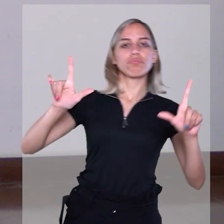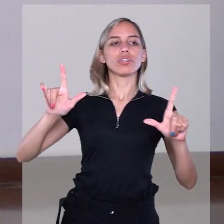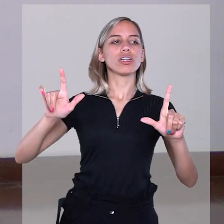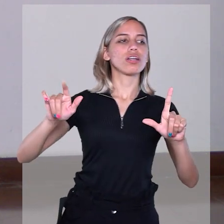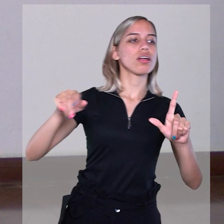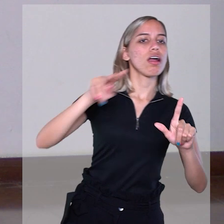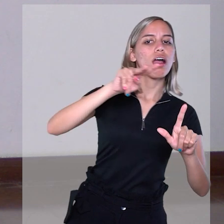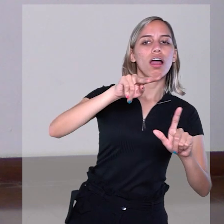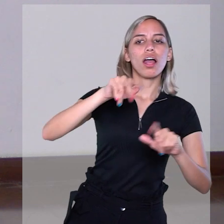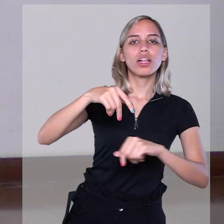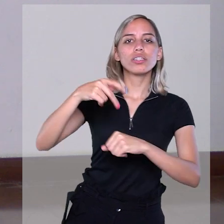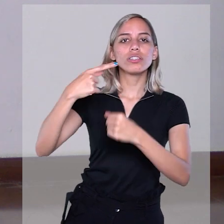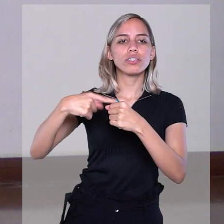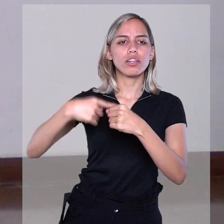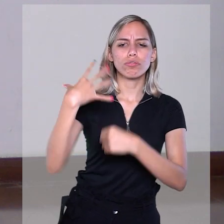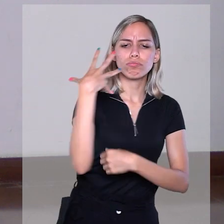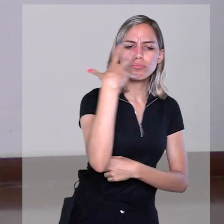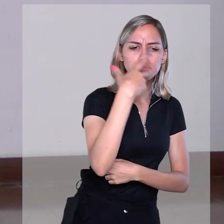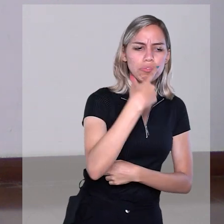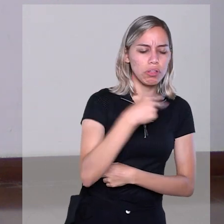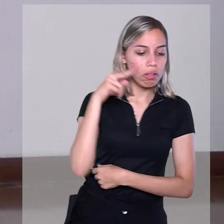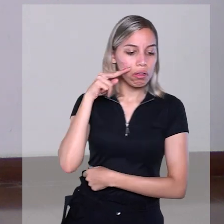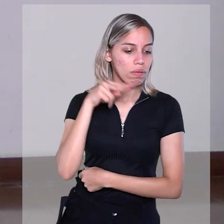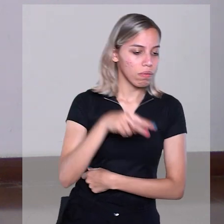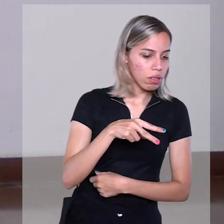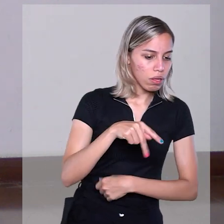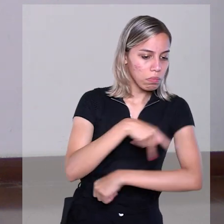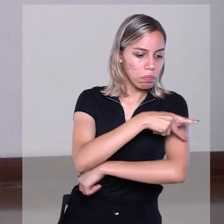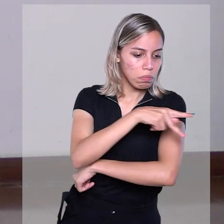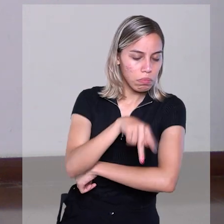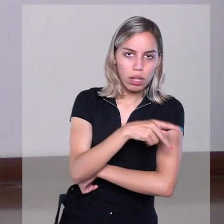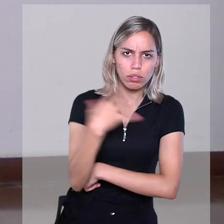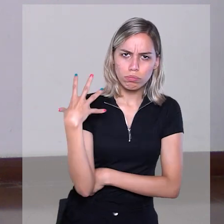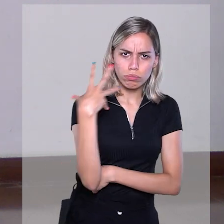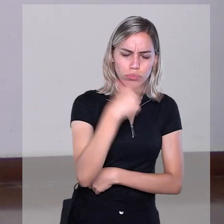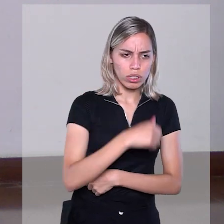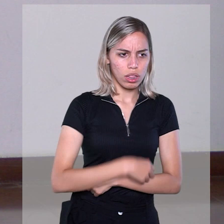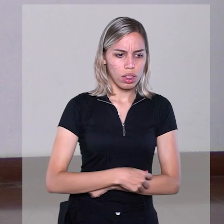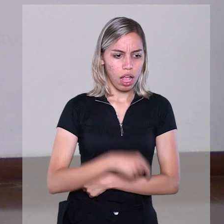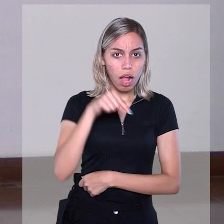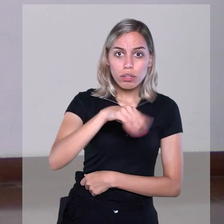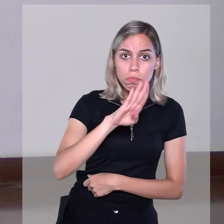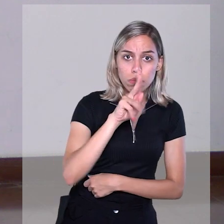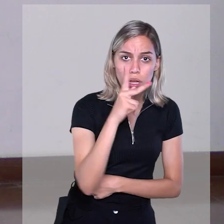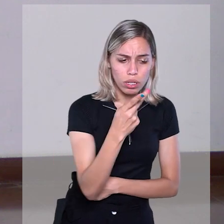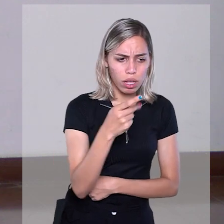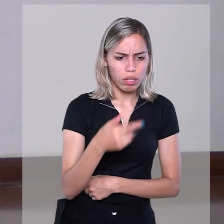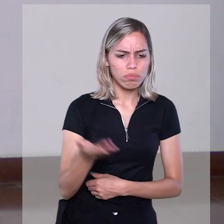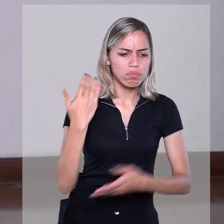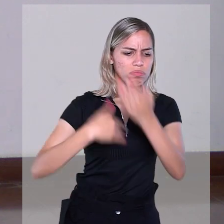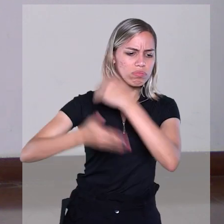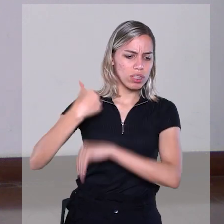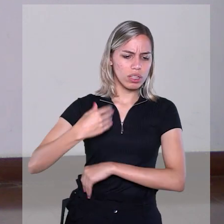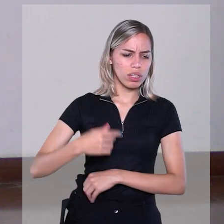visto Belo Horizonte como tenho visto desde que ela veio morar aqui. Há quantos meses mesmo? Ela já teria brincado com